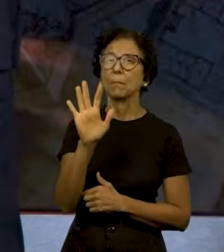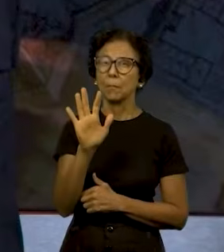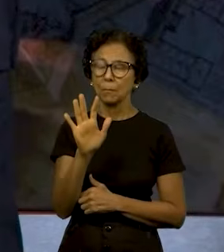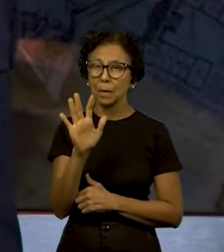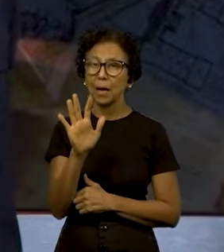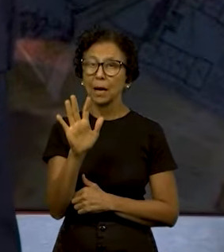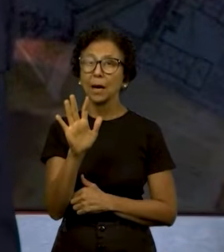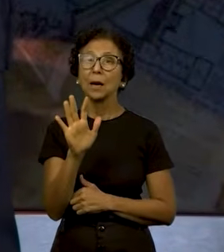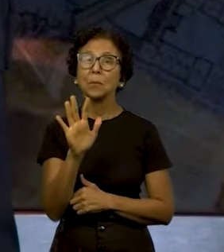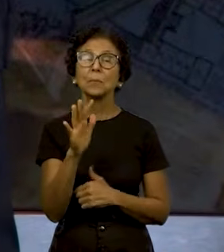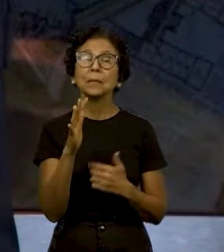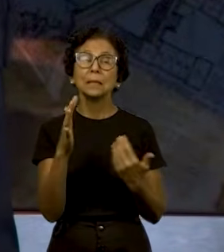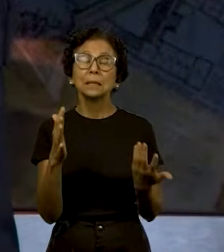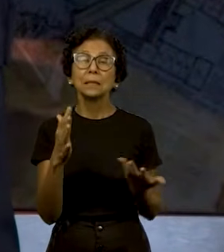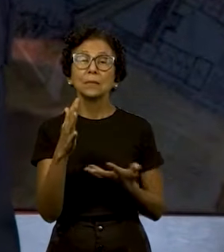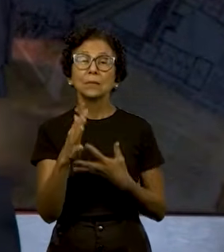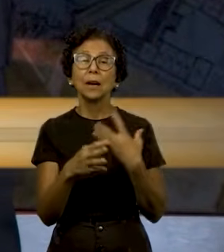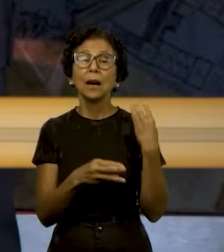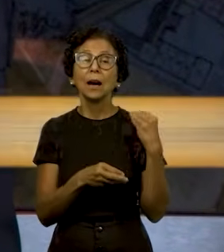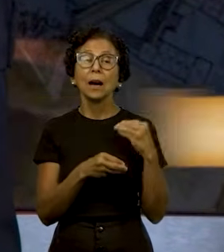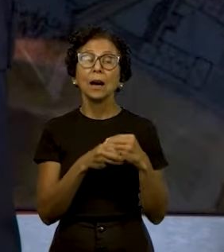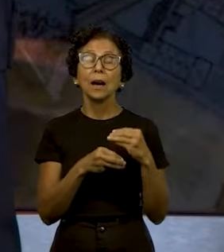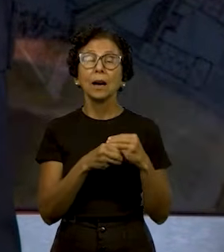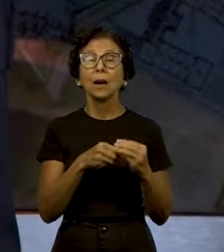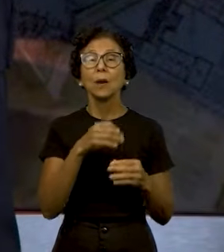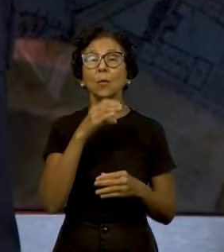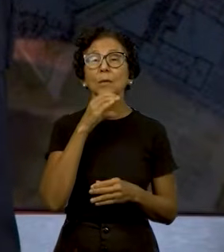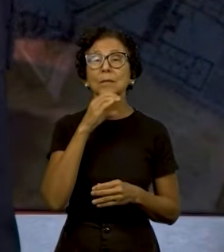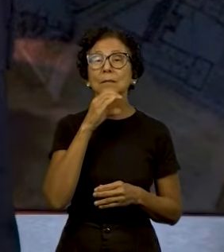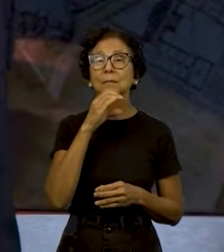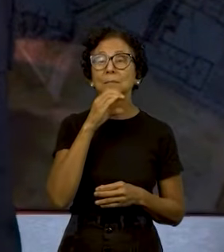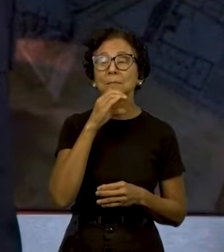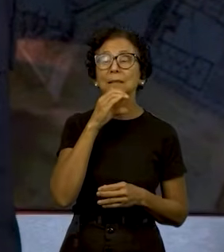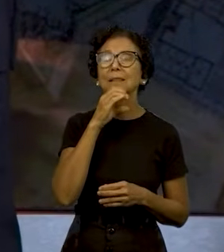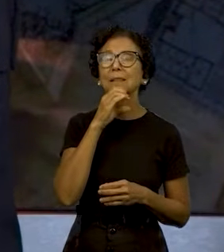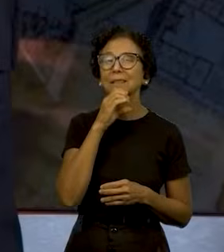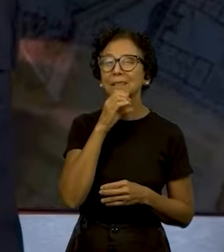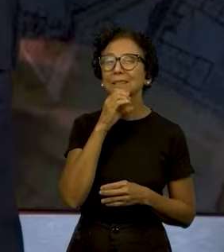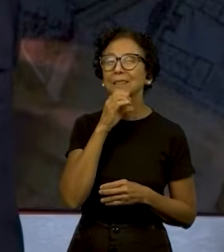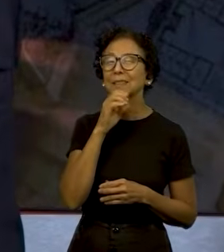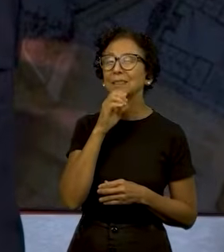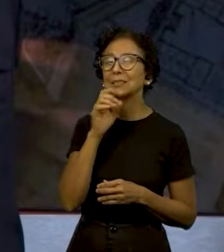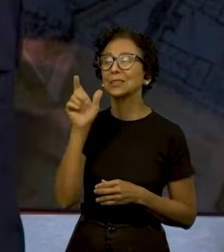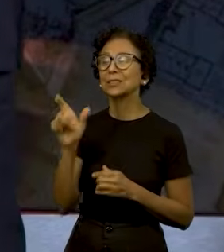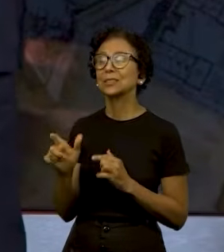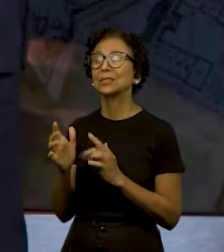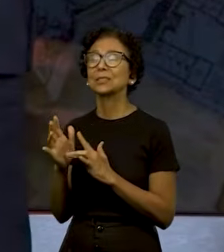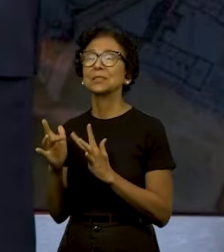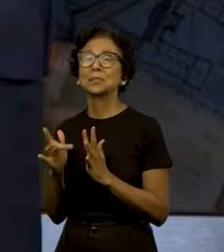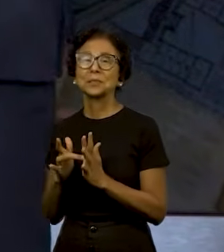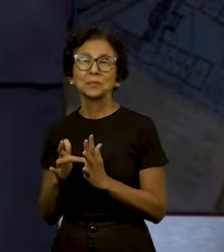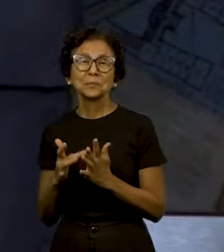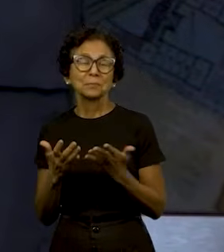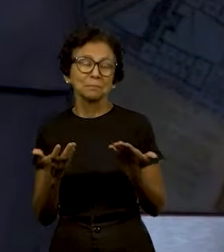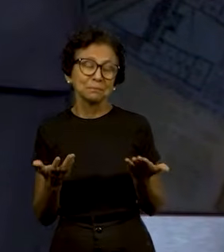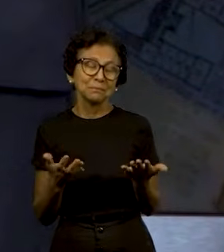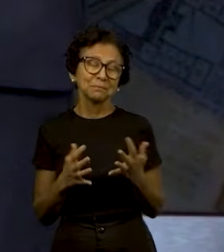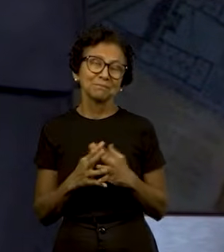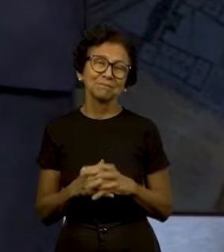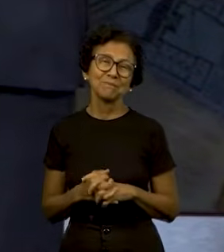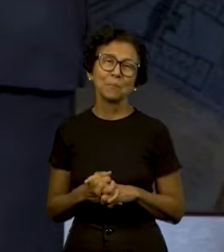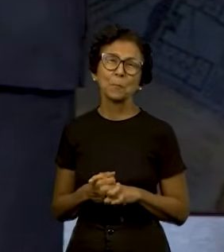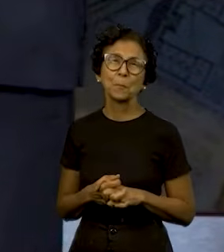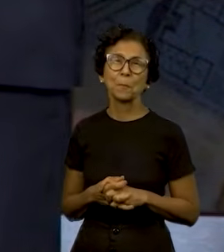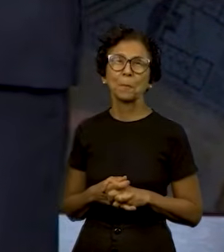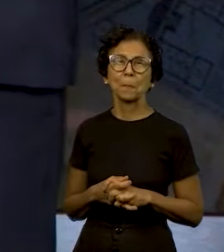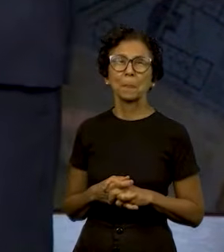vão nos ajudar a enriquecer o conhecimento a respeito do Senhor Jesus. E para isso,